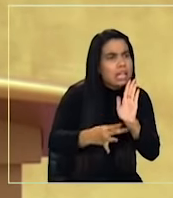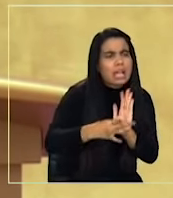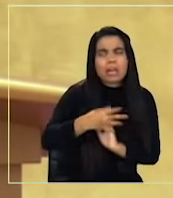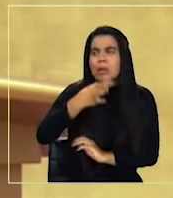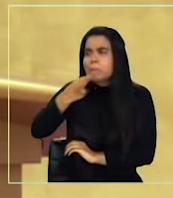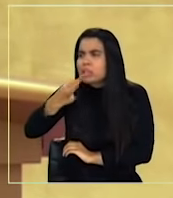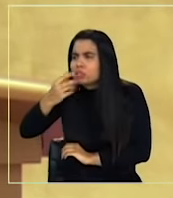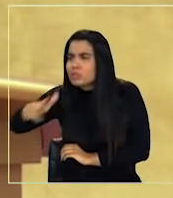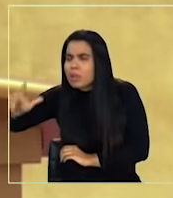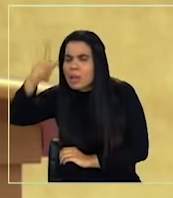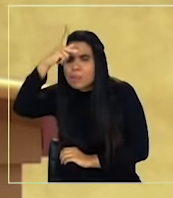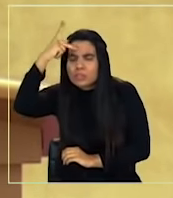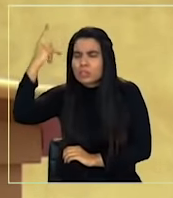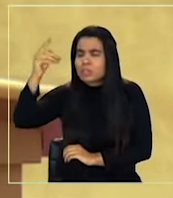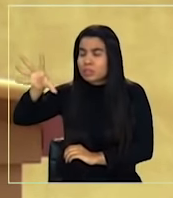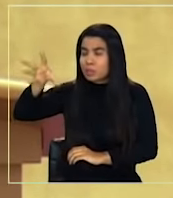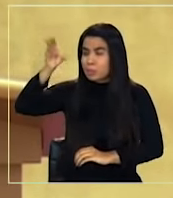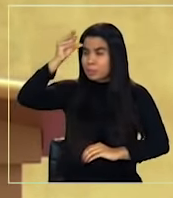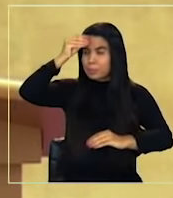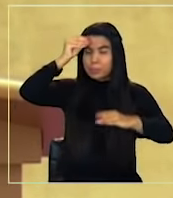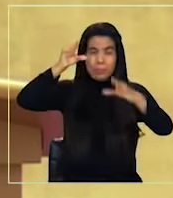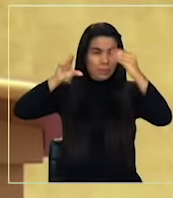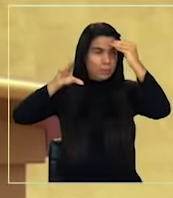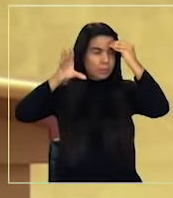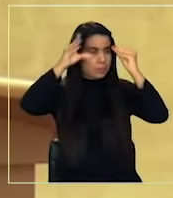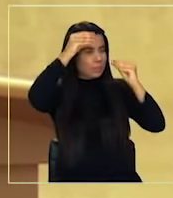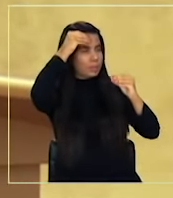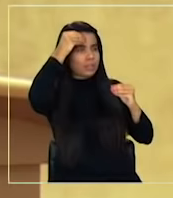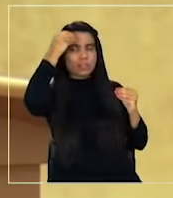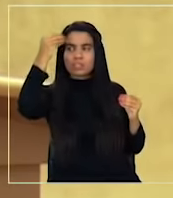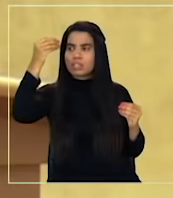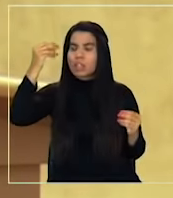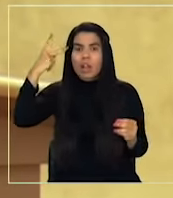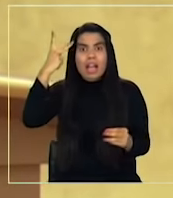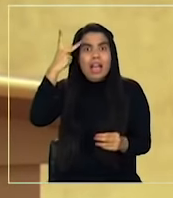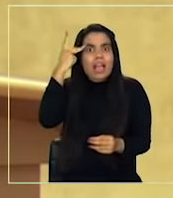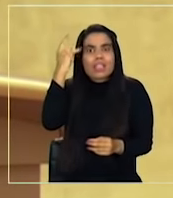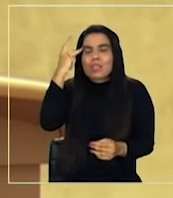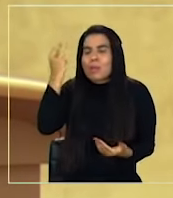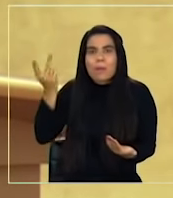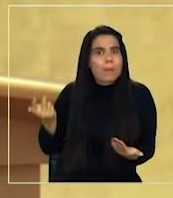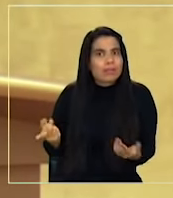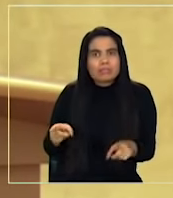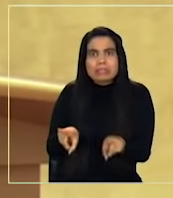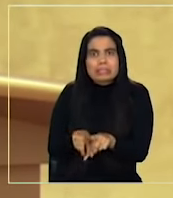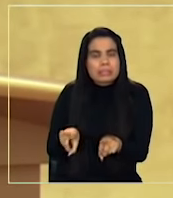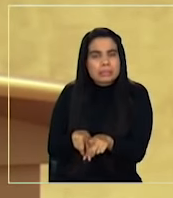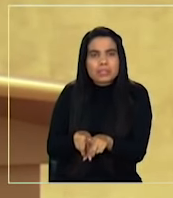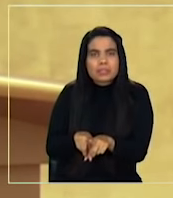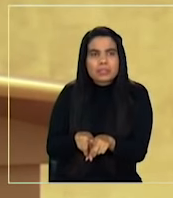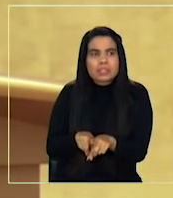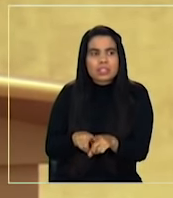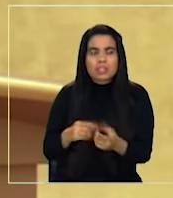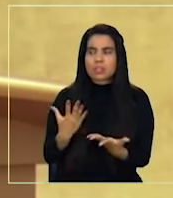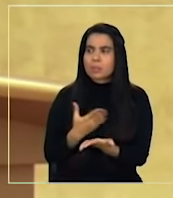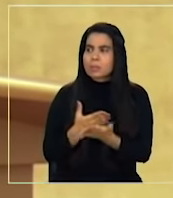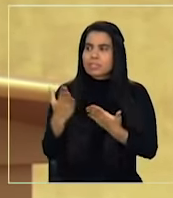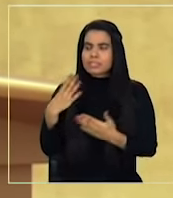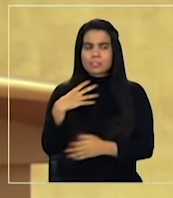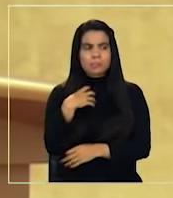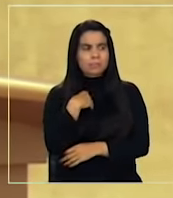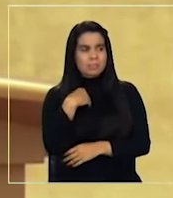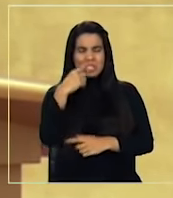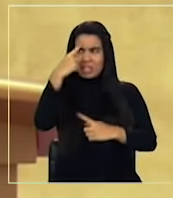humanas, então é natural que você também comece a se encher das mesmas incertezas